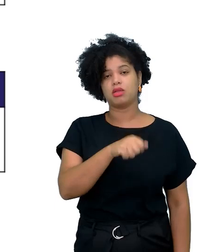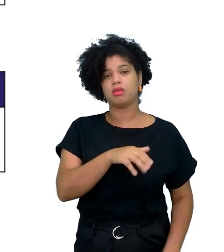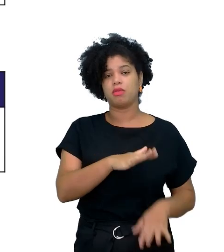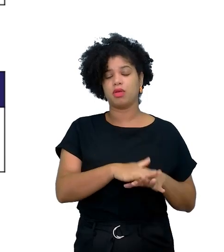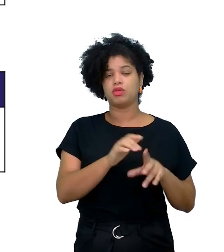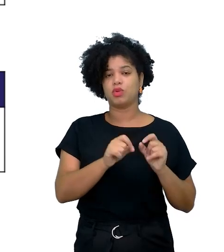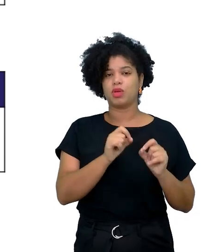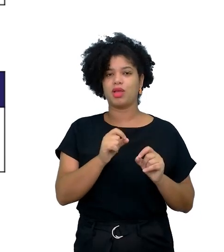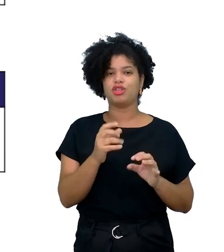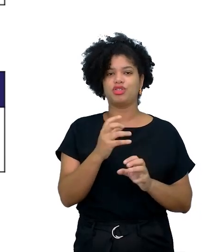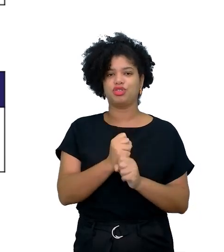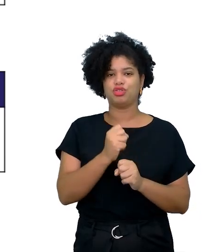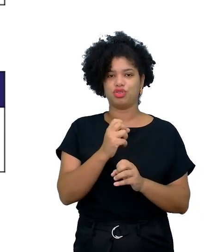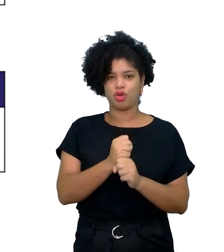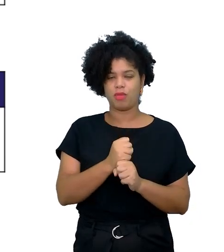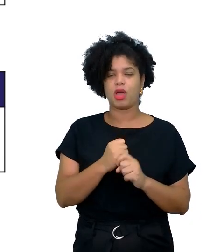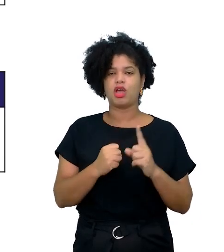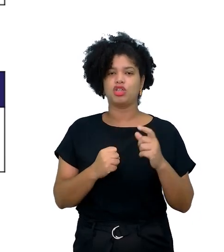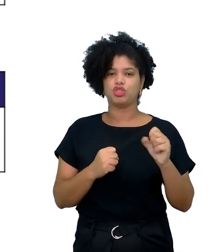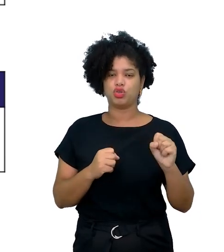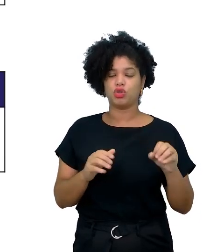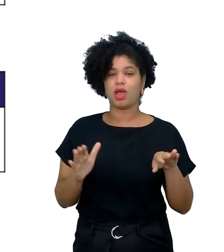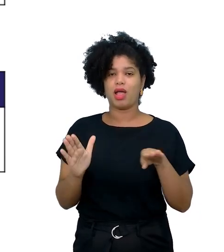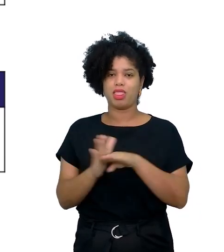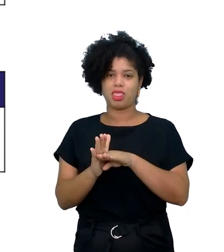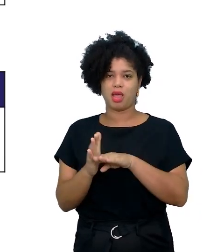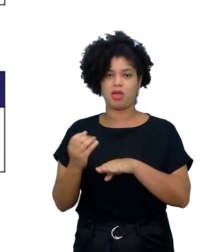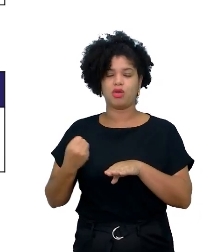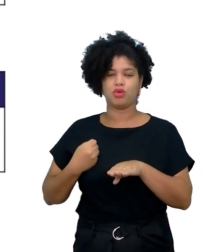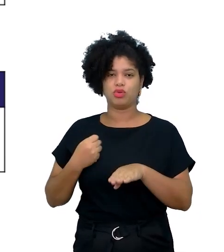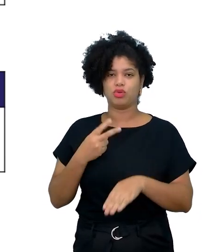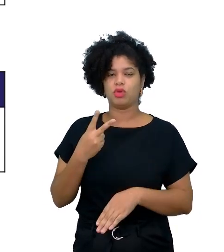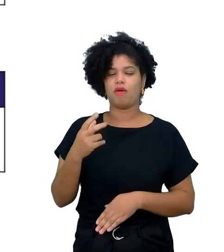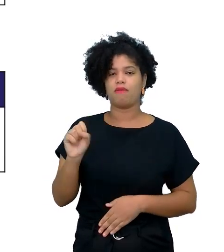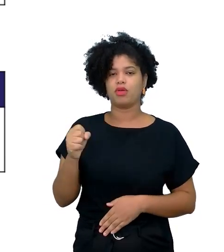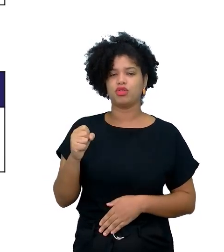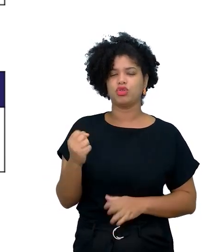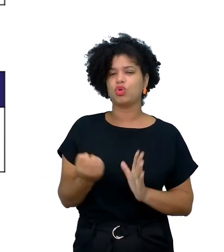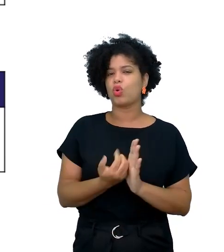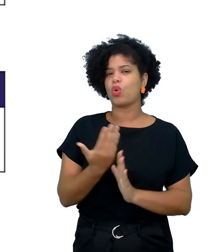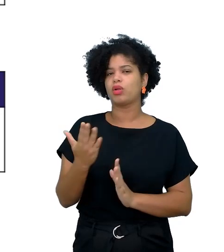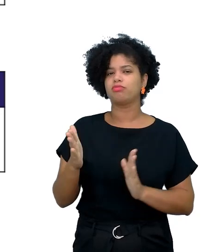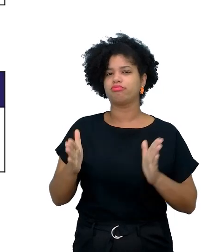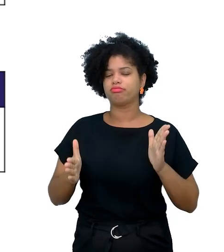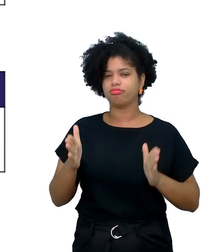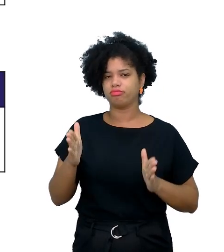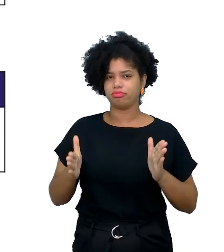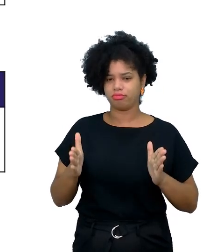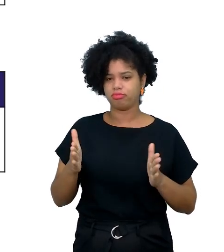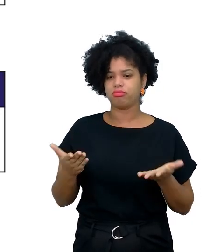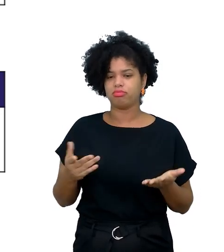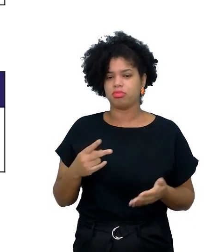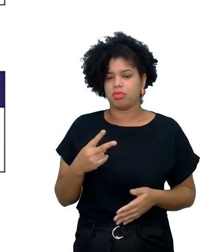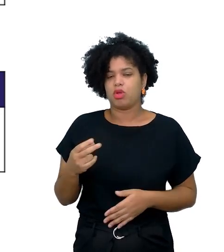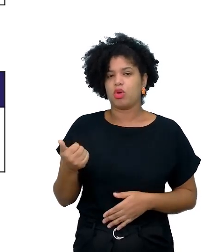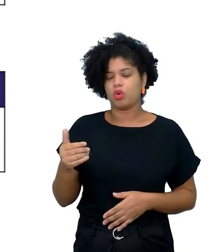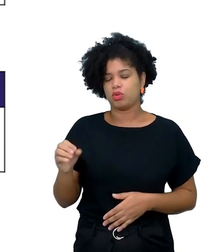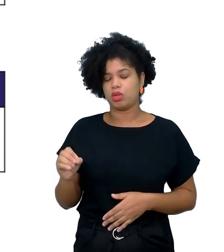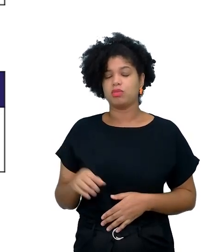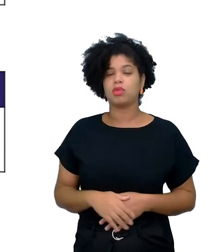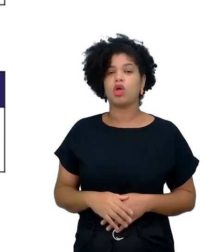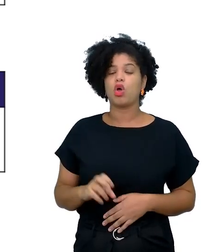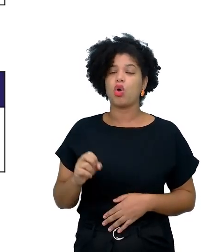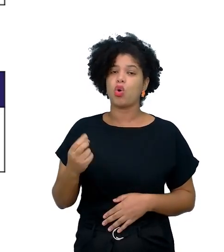procedimento de contagem de 18 até chegar a 28, né, resultando aí em 28, ou,